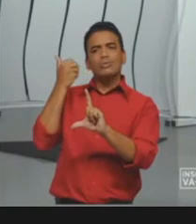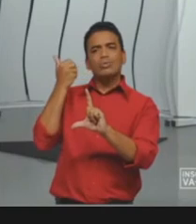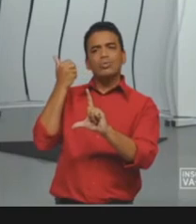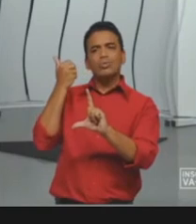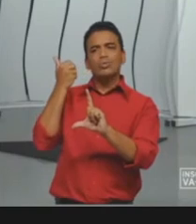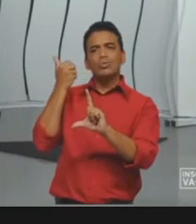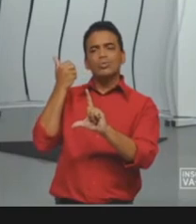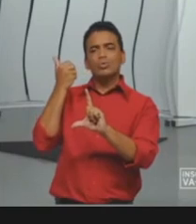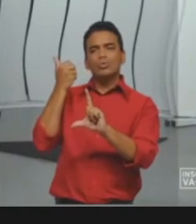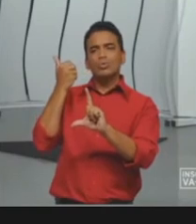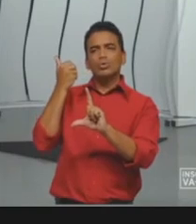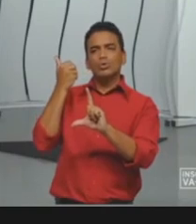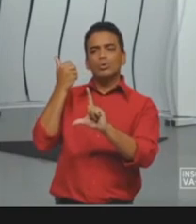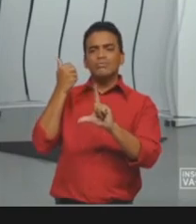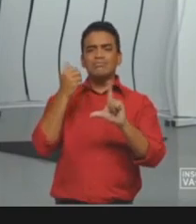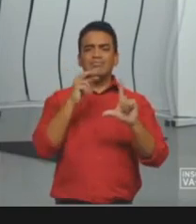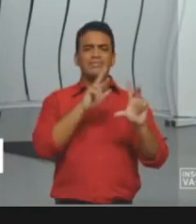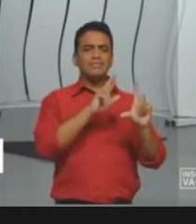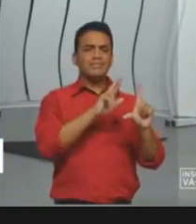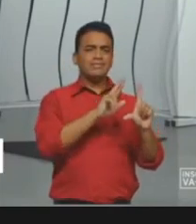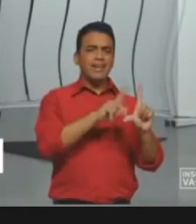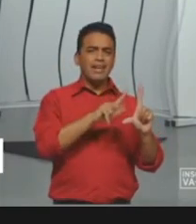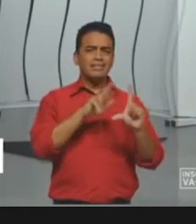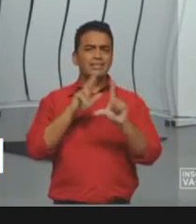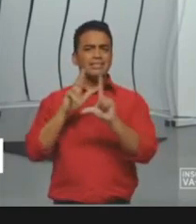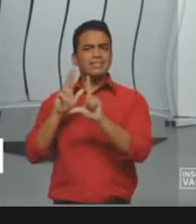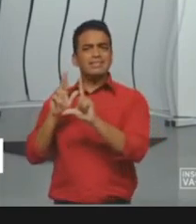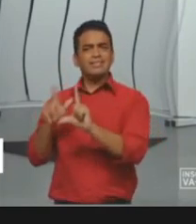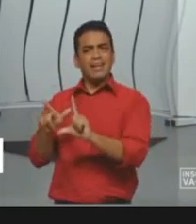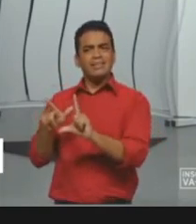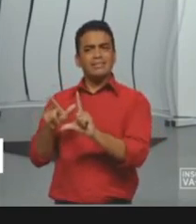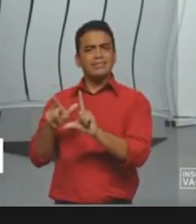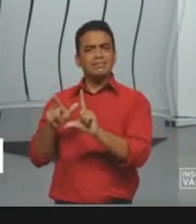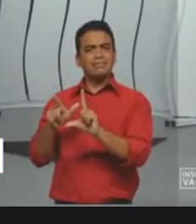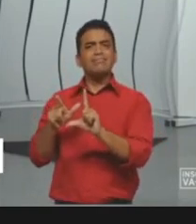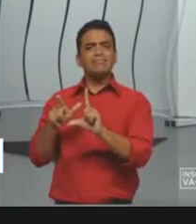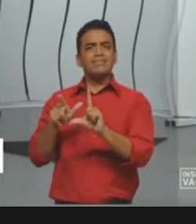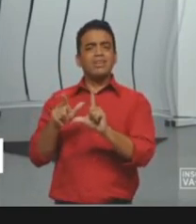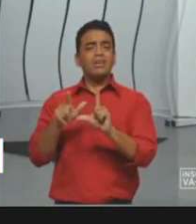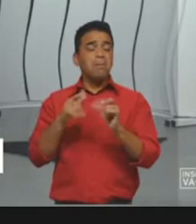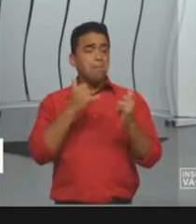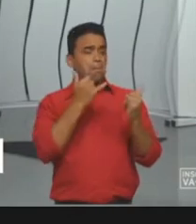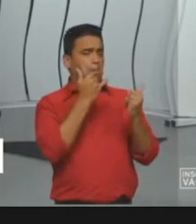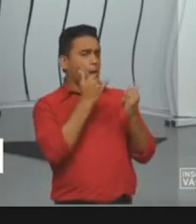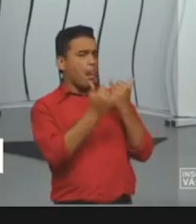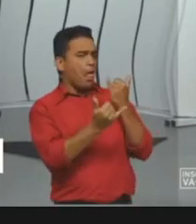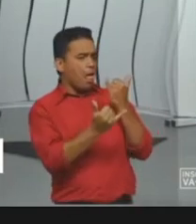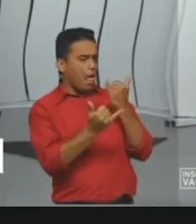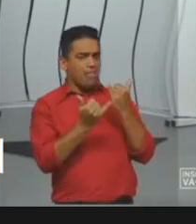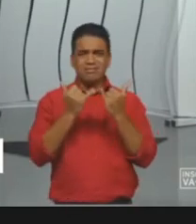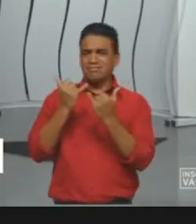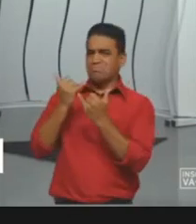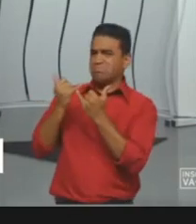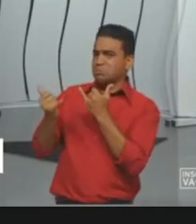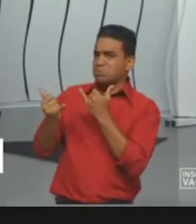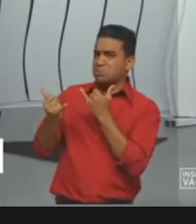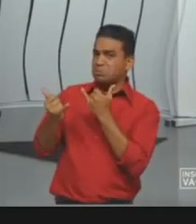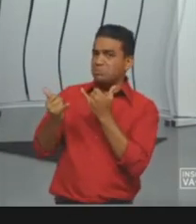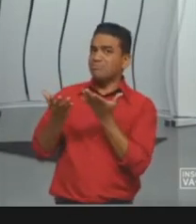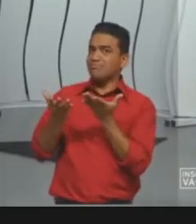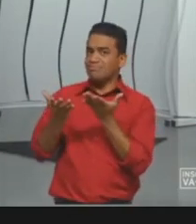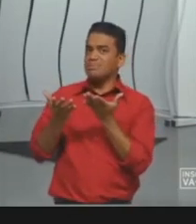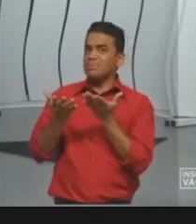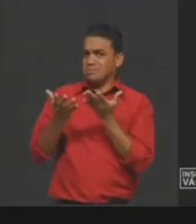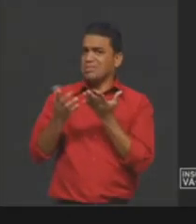pense, qual a diferença que existe entre eles? E quais as semelhanças existem entre eles? Eu vejo